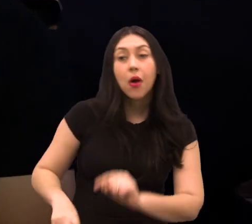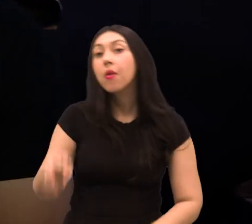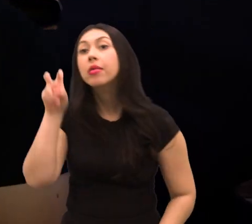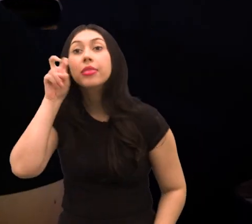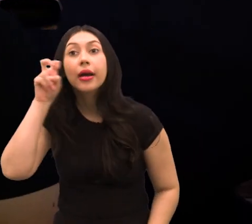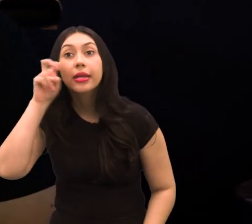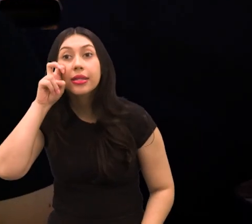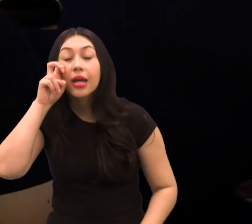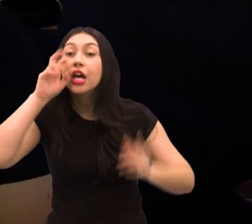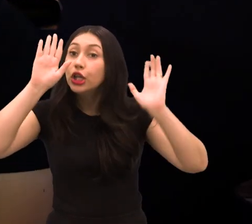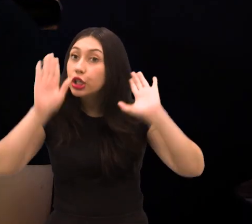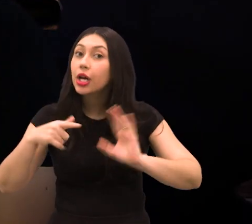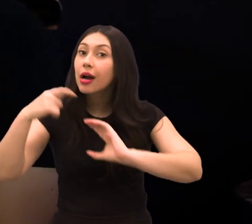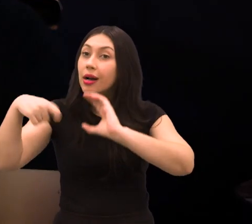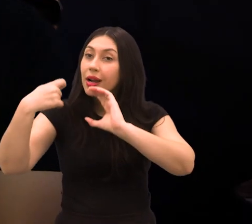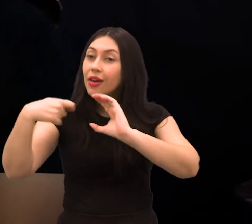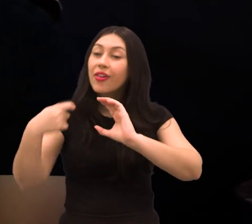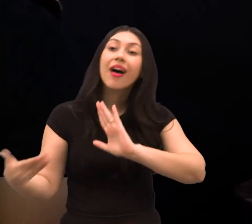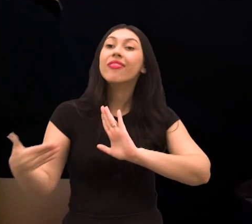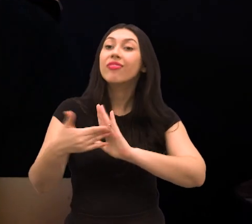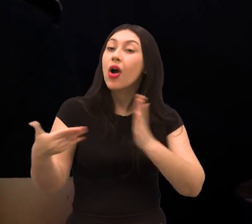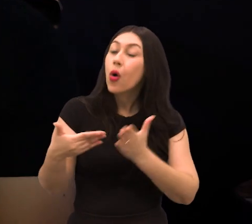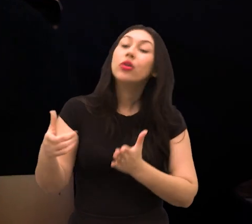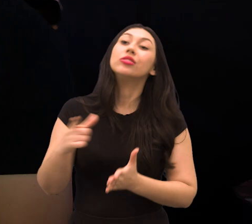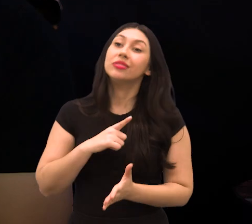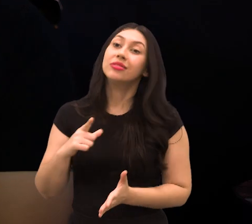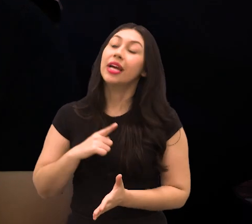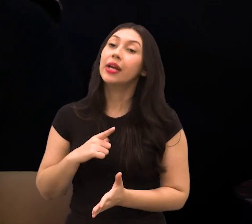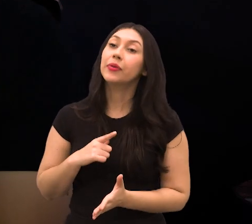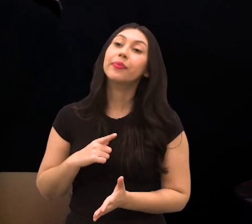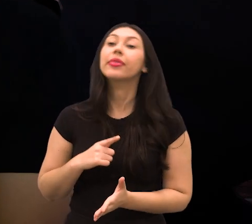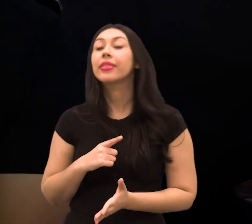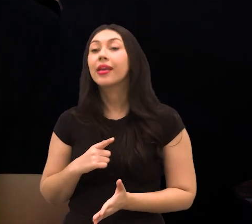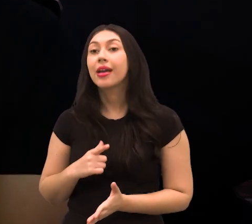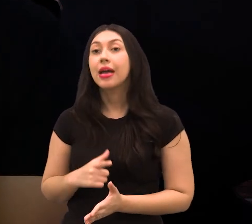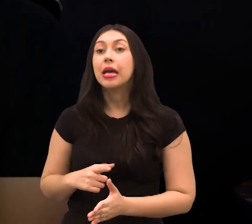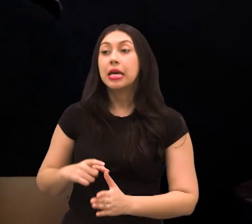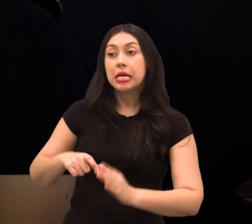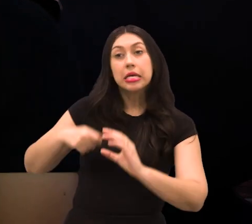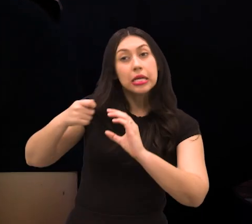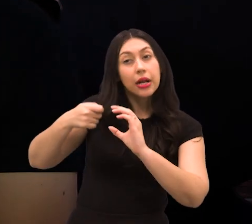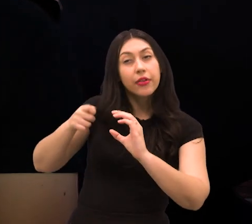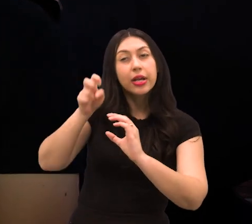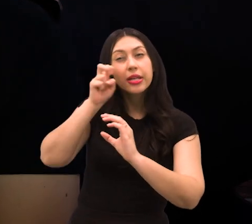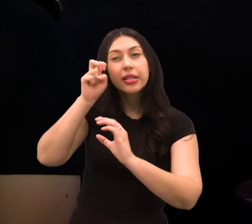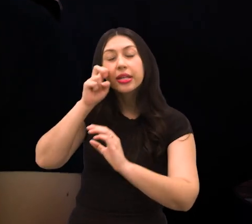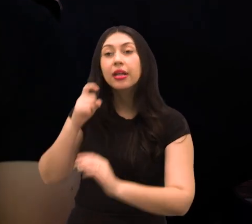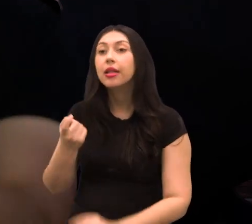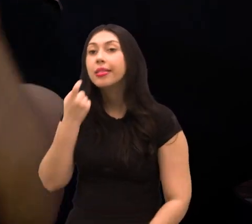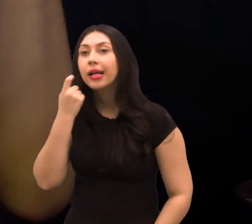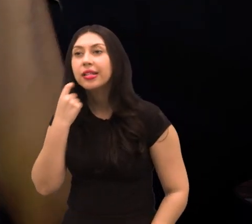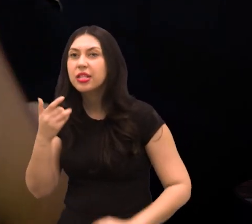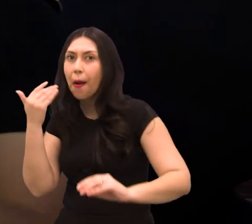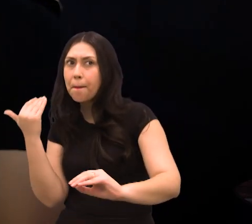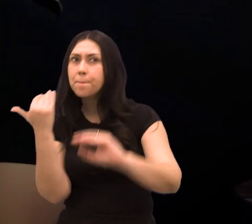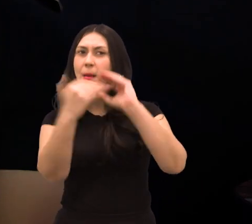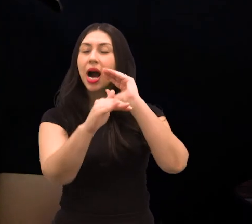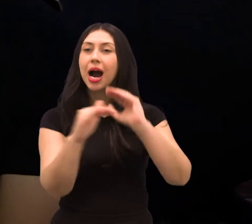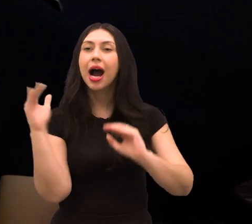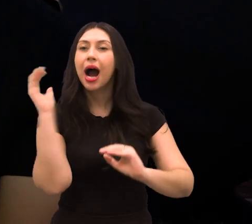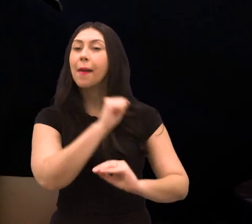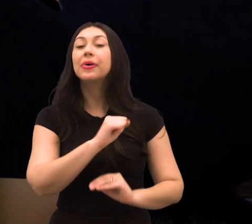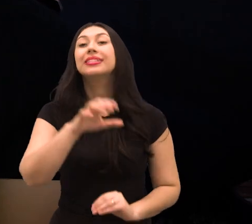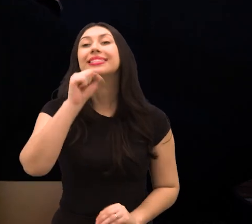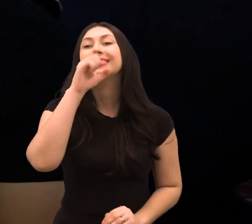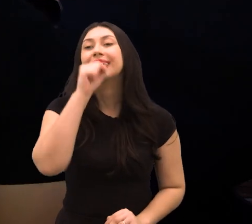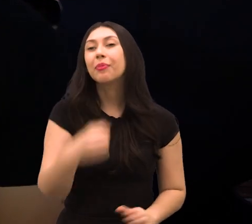Eu gravei na quinta, esse CDzinho tem até hoje, 8 canções. Que legal. Na sexta eu já coloquei no Sedex 1 milhão, né? E